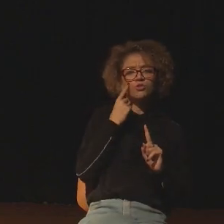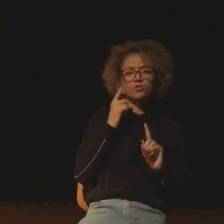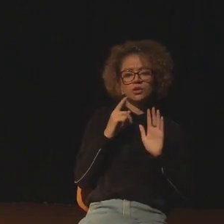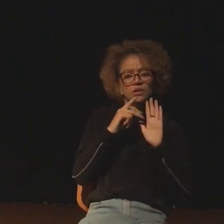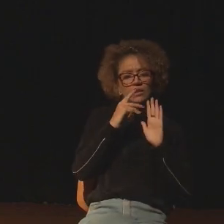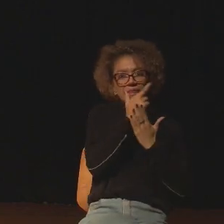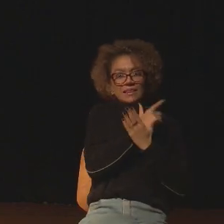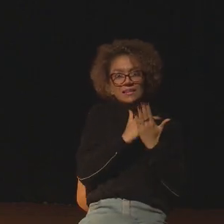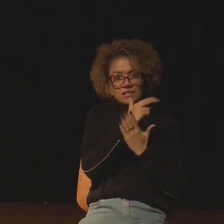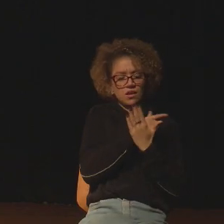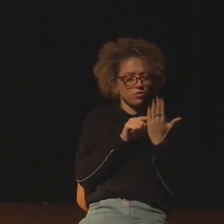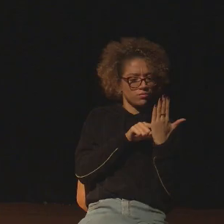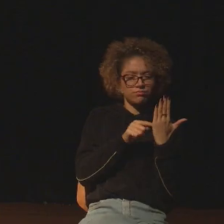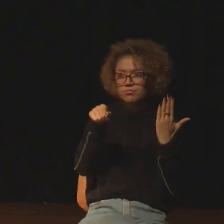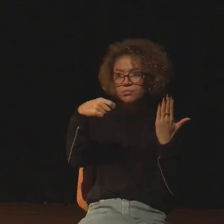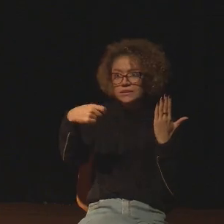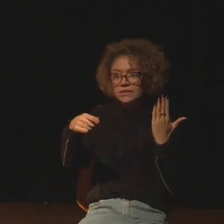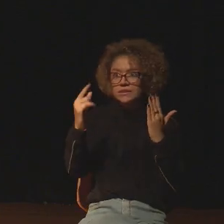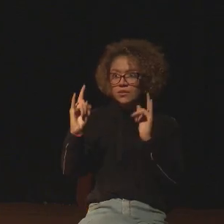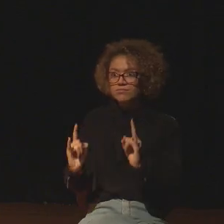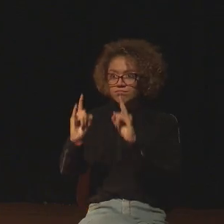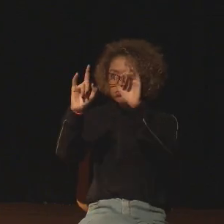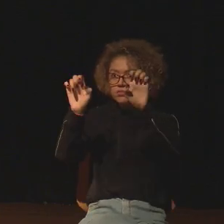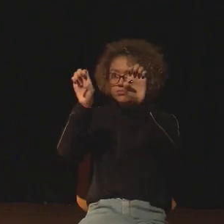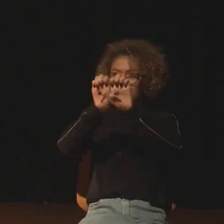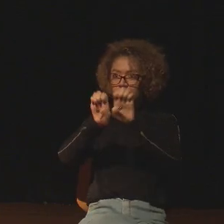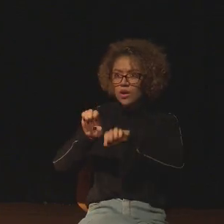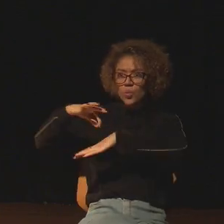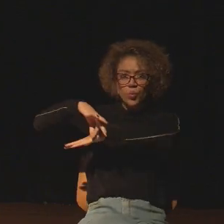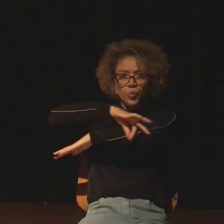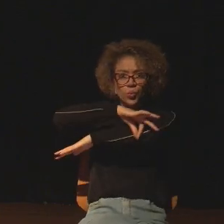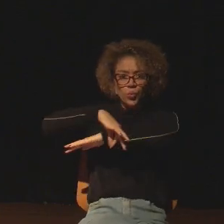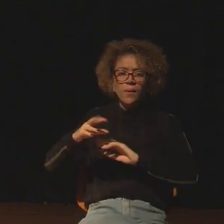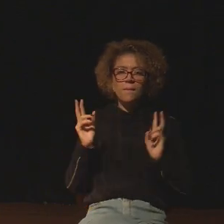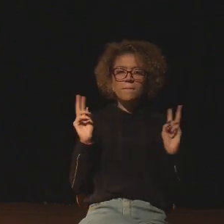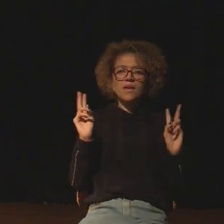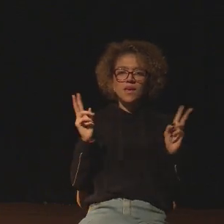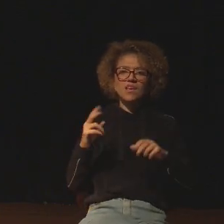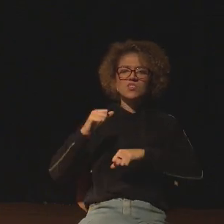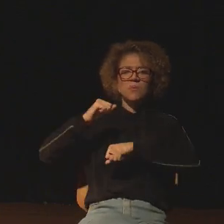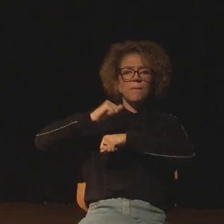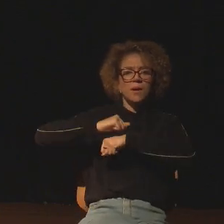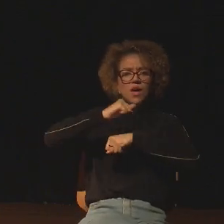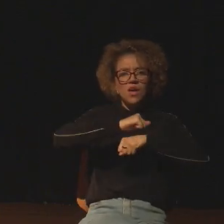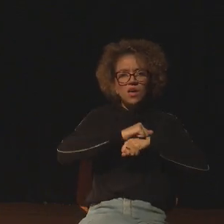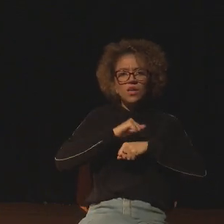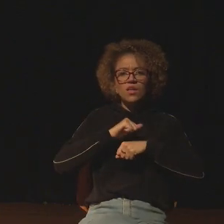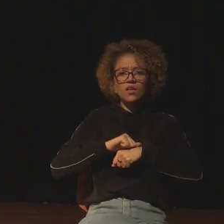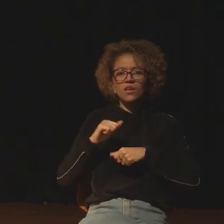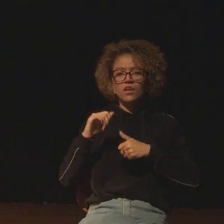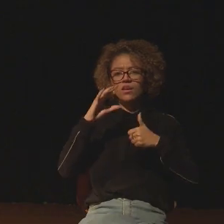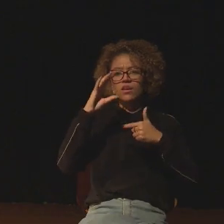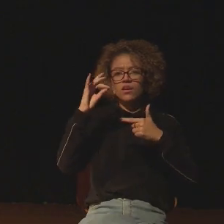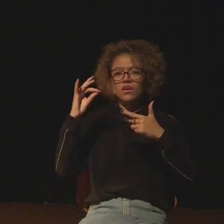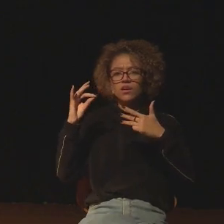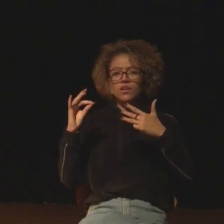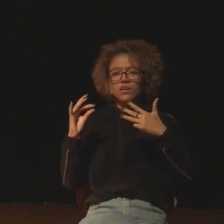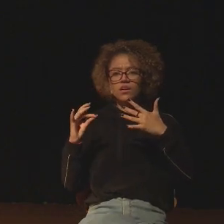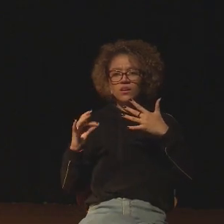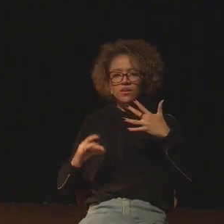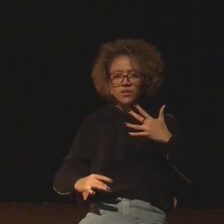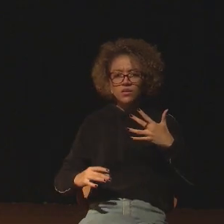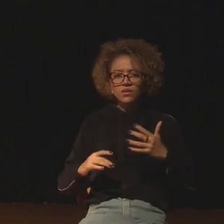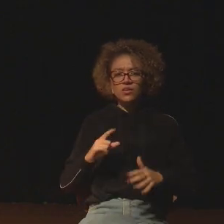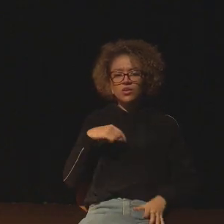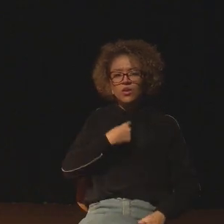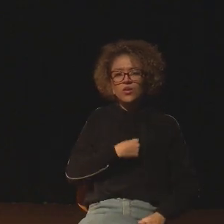do espaço público, mas em diálogo com a arquitetura, nesse caso concreto e pedra basalto, que são dois elementos que a Lina Bard usou muito. A gente